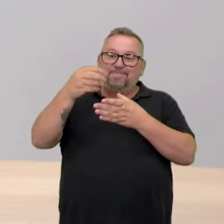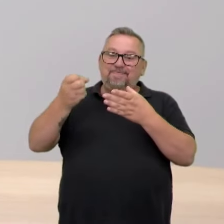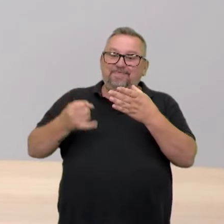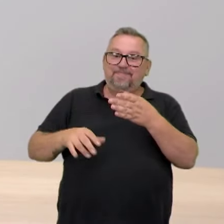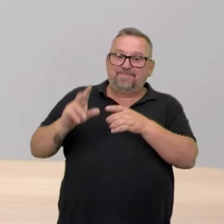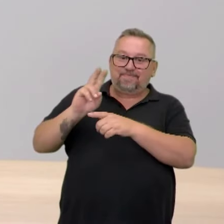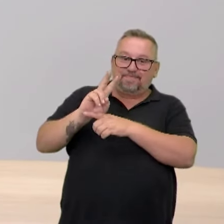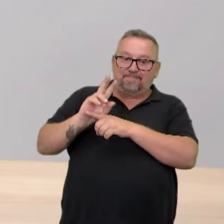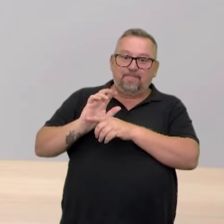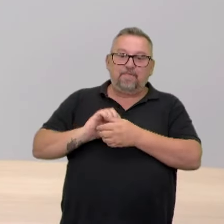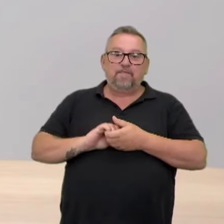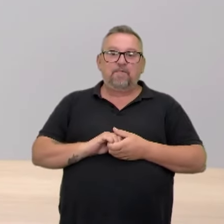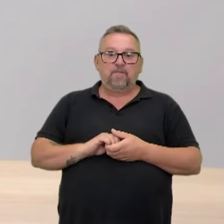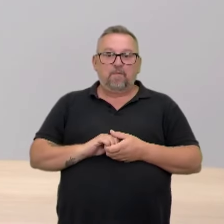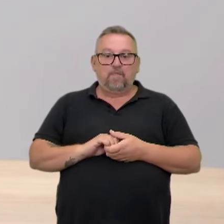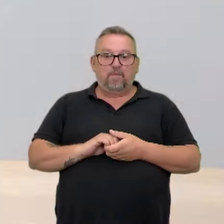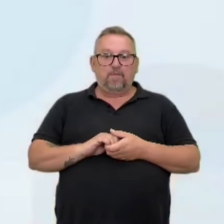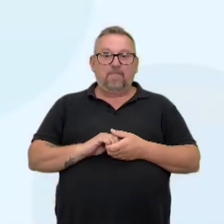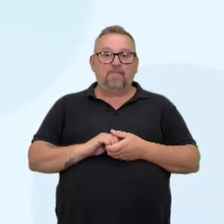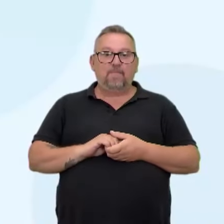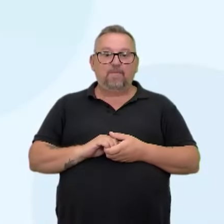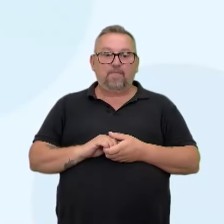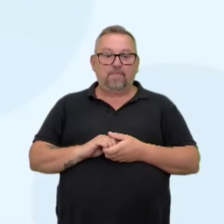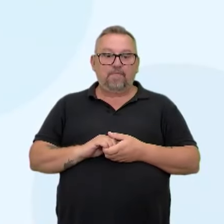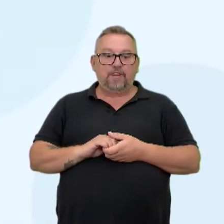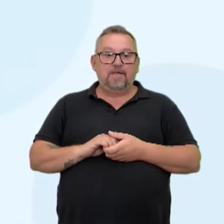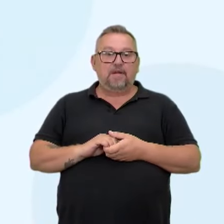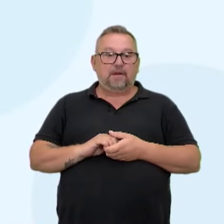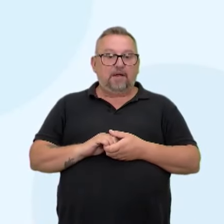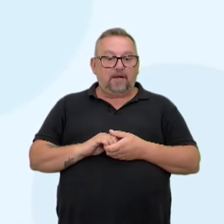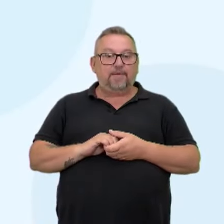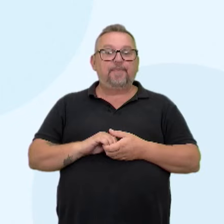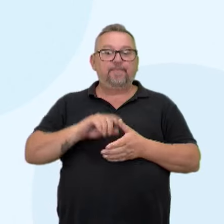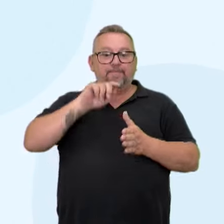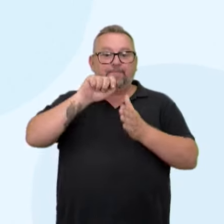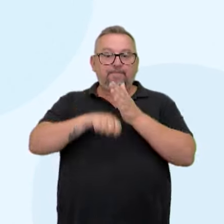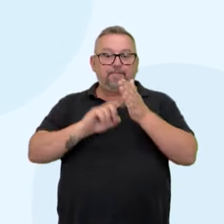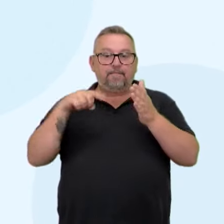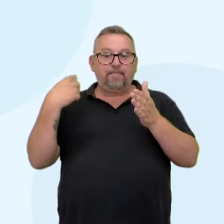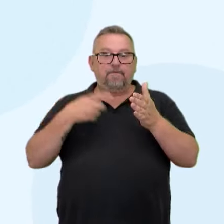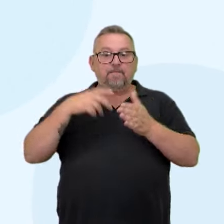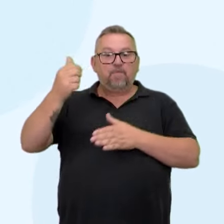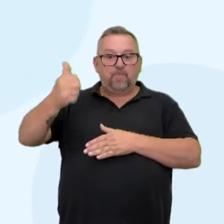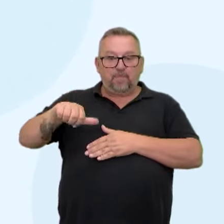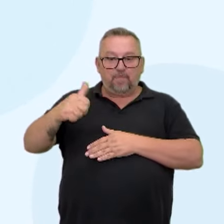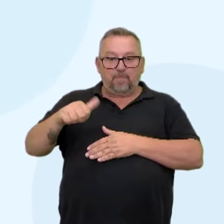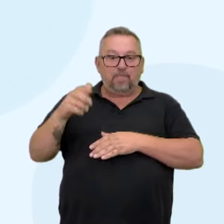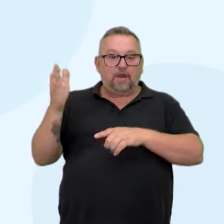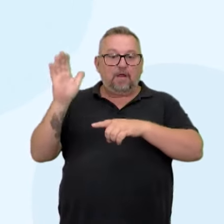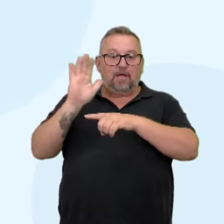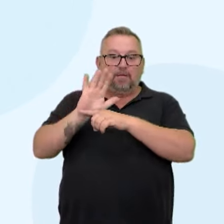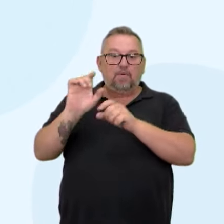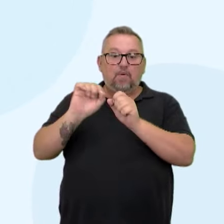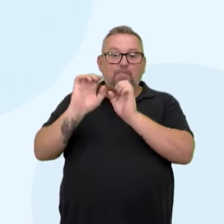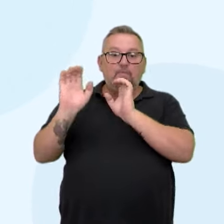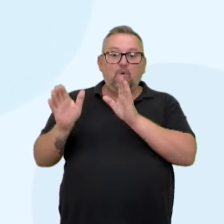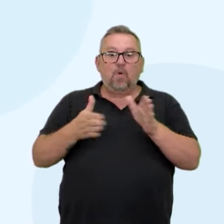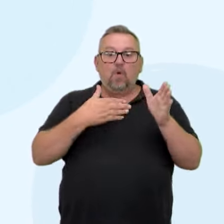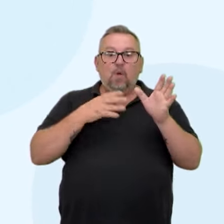tratados lá, tá? Voltando, e registramos nossas análises de forma a contribuir com a